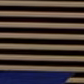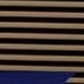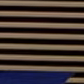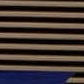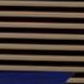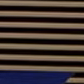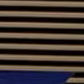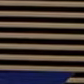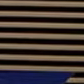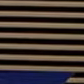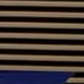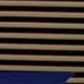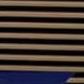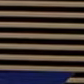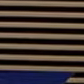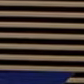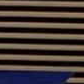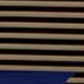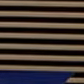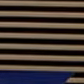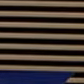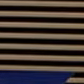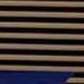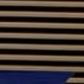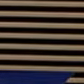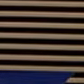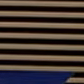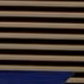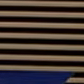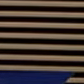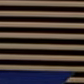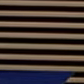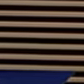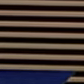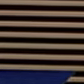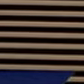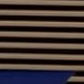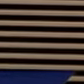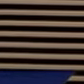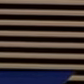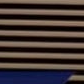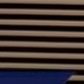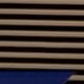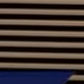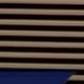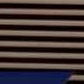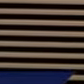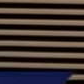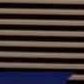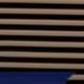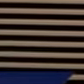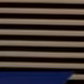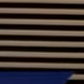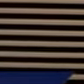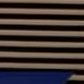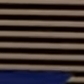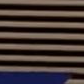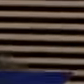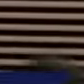Ministério Espaço Cristão, proposta pelo vereador Rogério Gomes e aprovada pelos vereadores desta